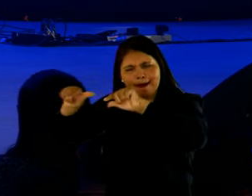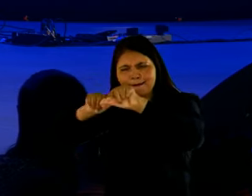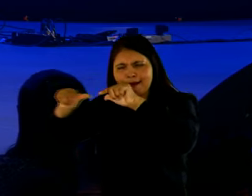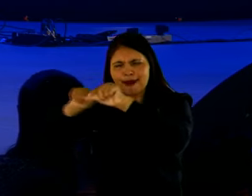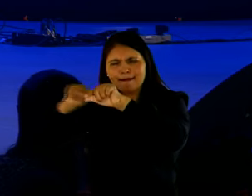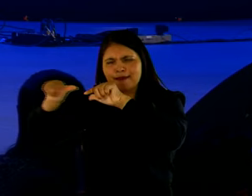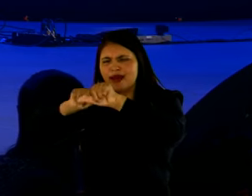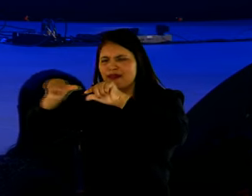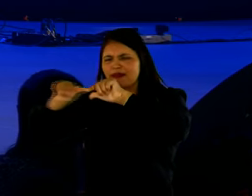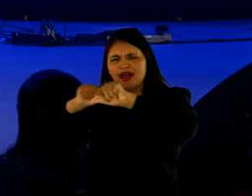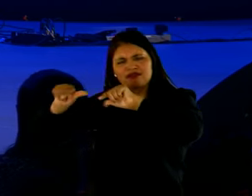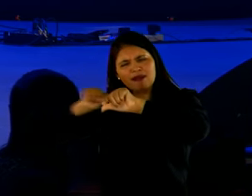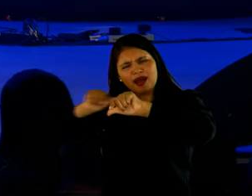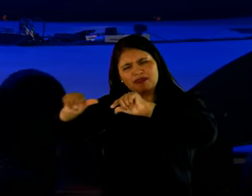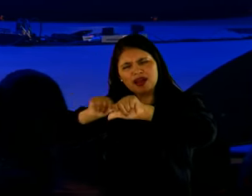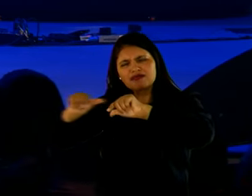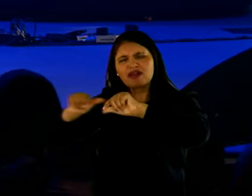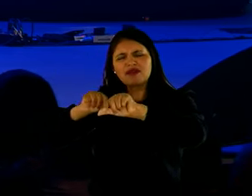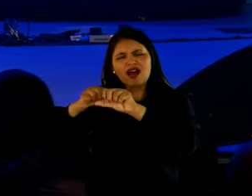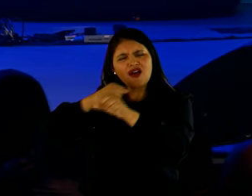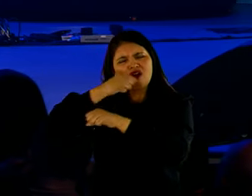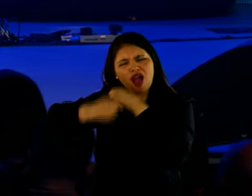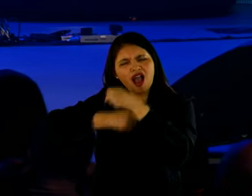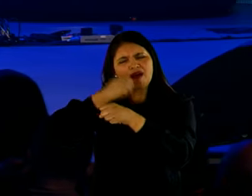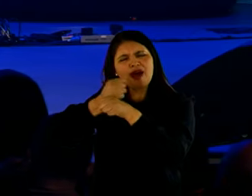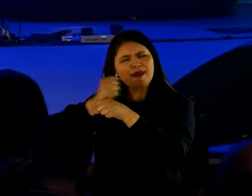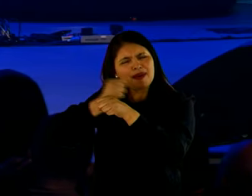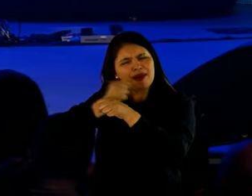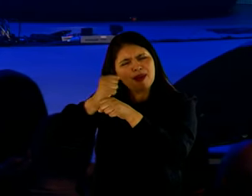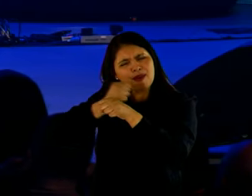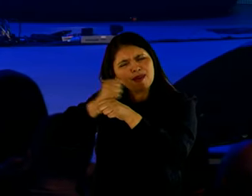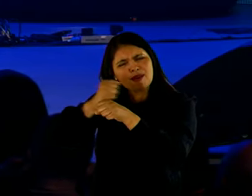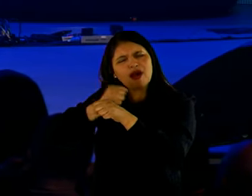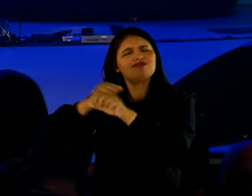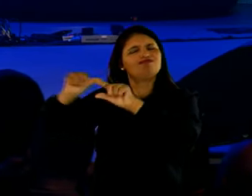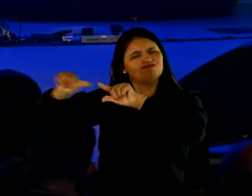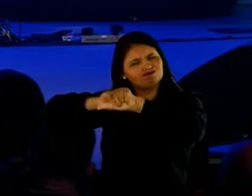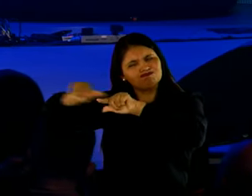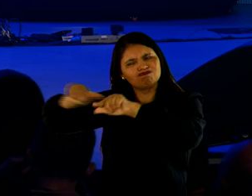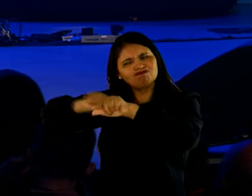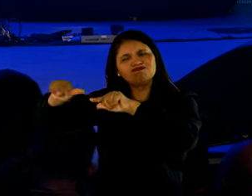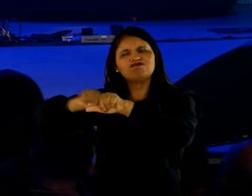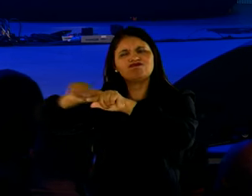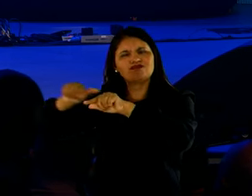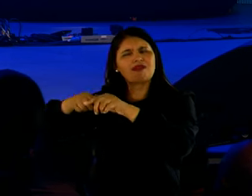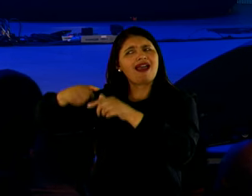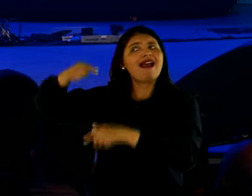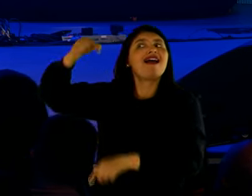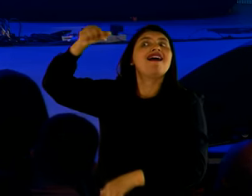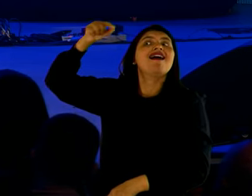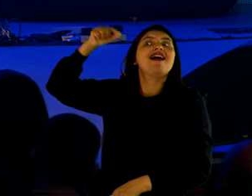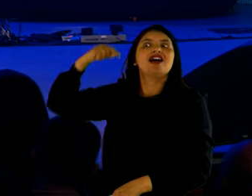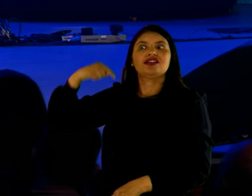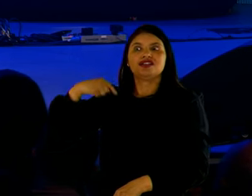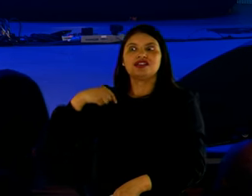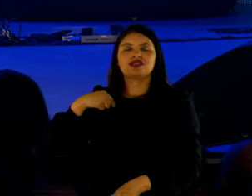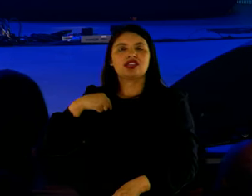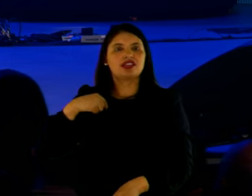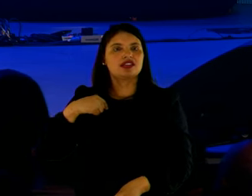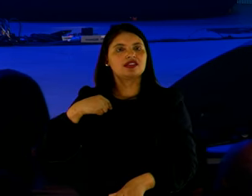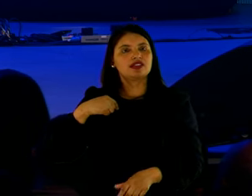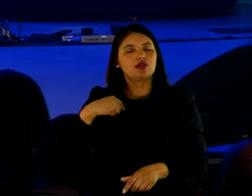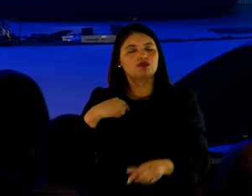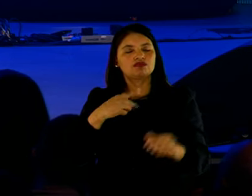trabalhava bastante, mas por vários anos eu precisei fazer isso. Daí isso foi antes de assumir o ministério, Deus me chamar.